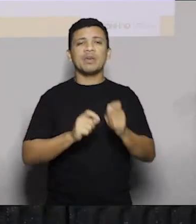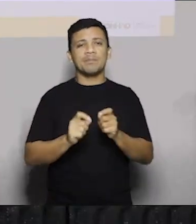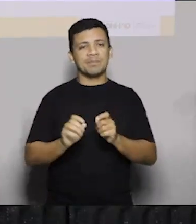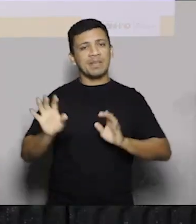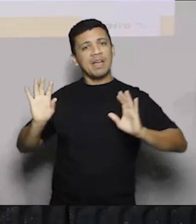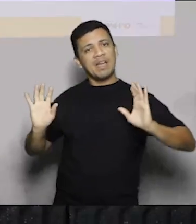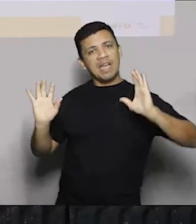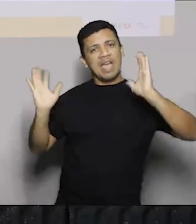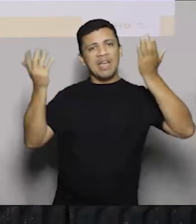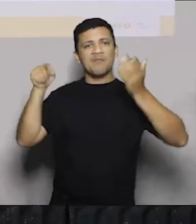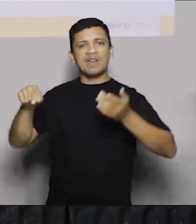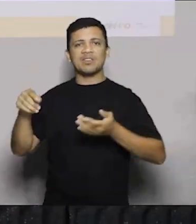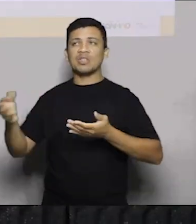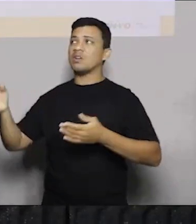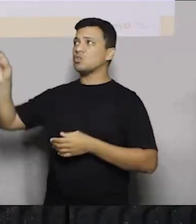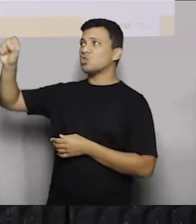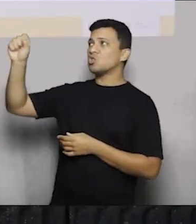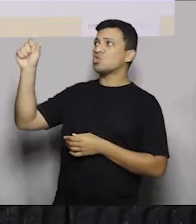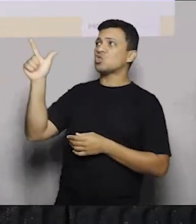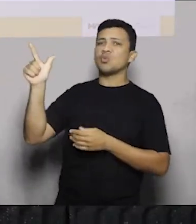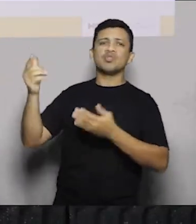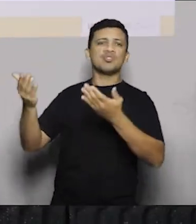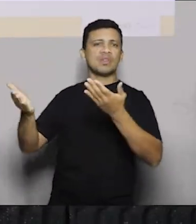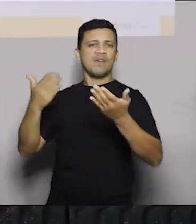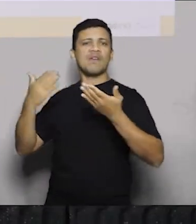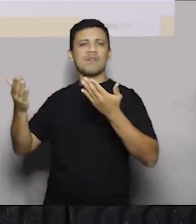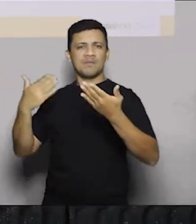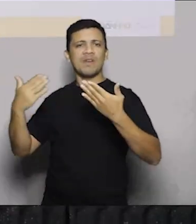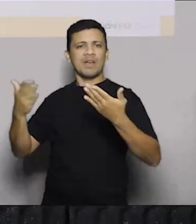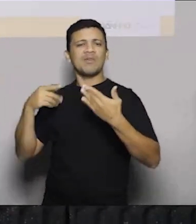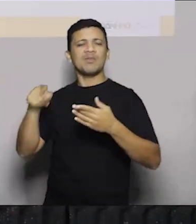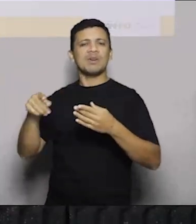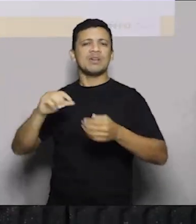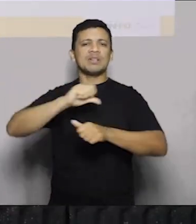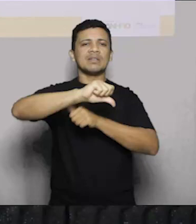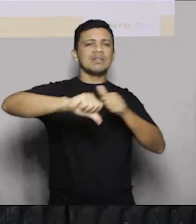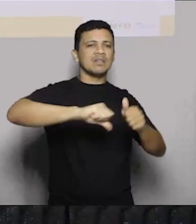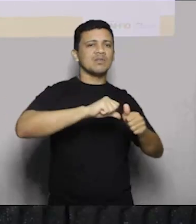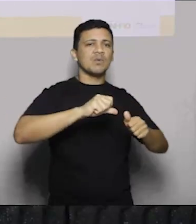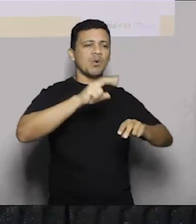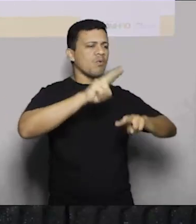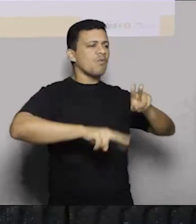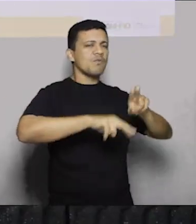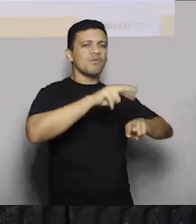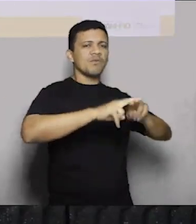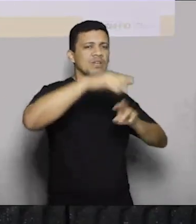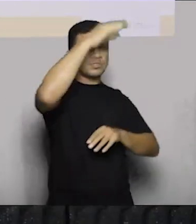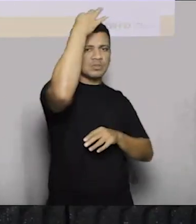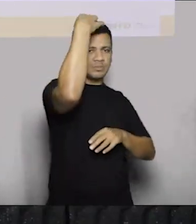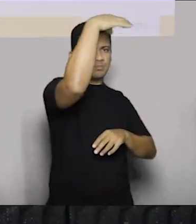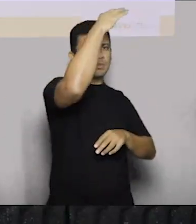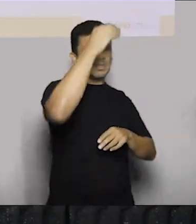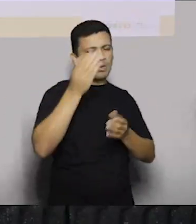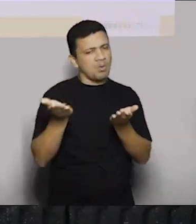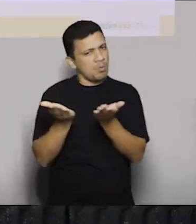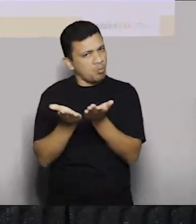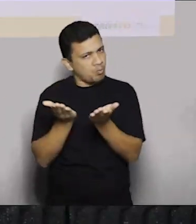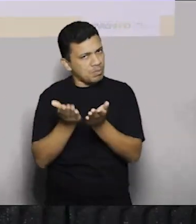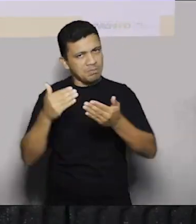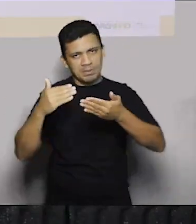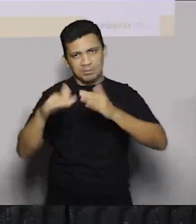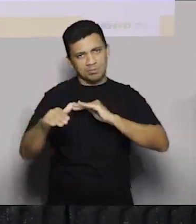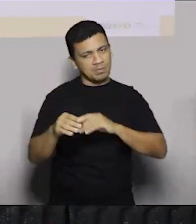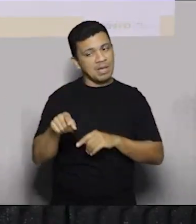verão, que se tornou hoje a festa de São João. Então não tem a ver com a Bíblia, mas tem a ver com a adoção e absorção